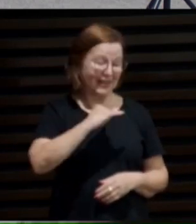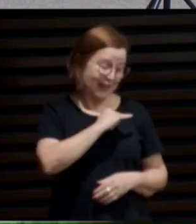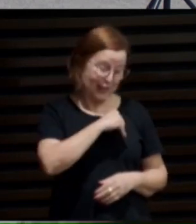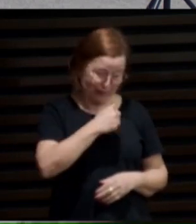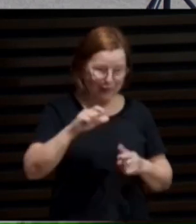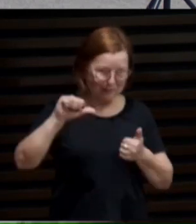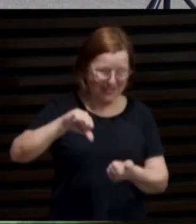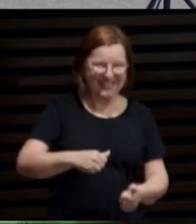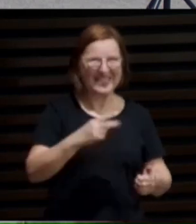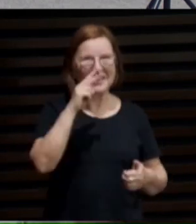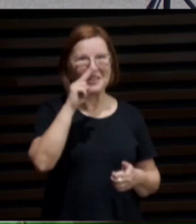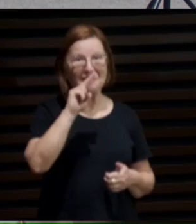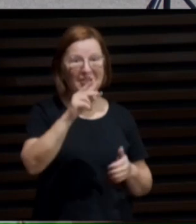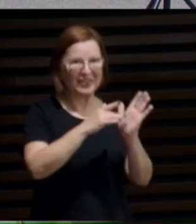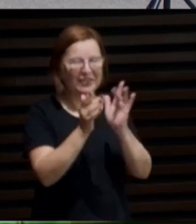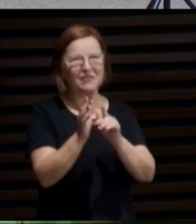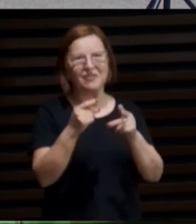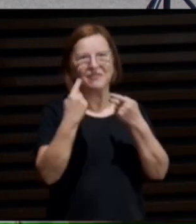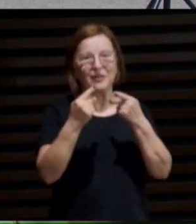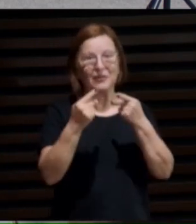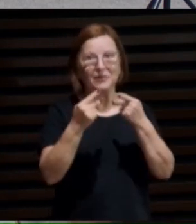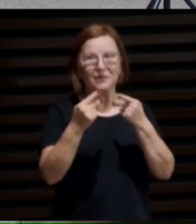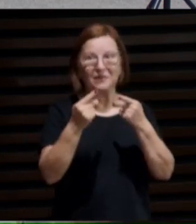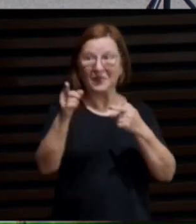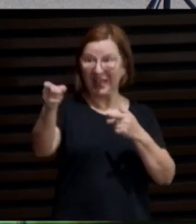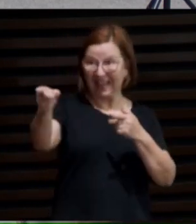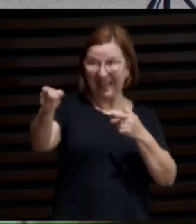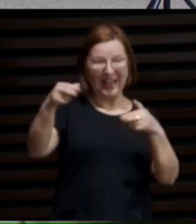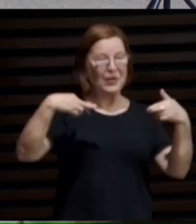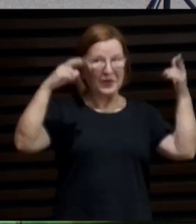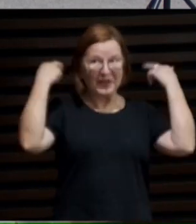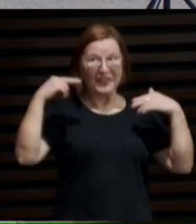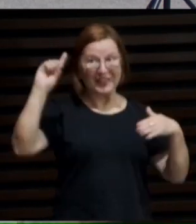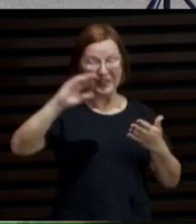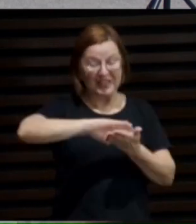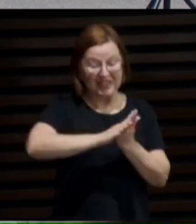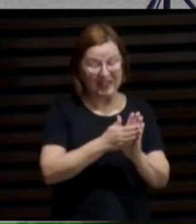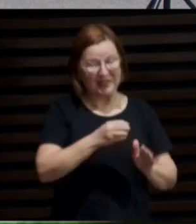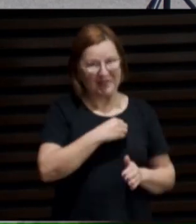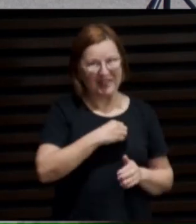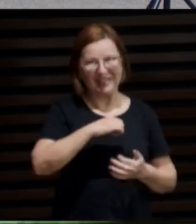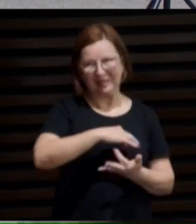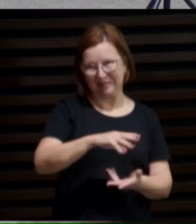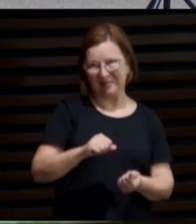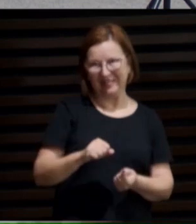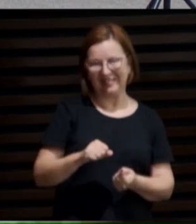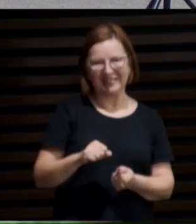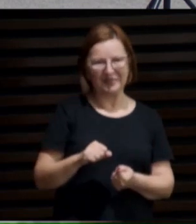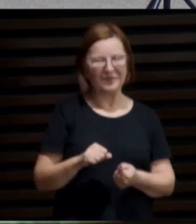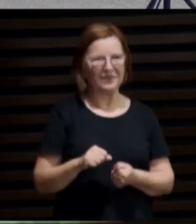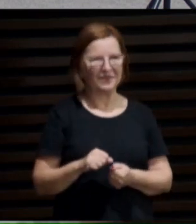de Deus que tira o pecado do mundo. O Senhor, ele proveu o meio para nós estarmos